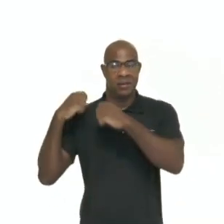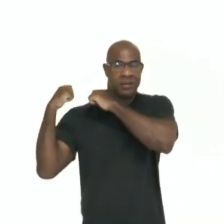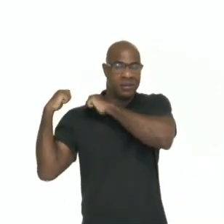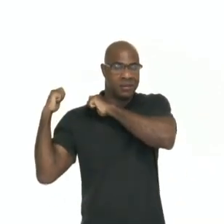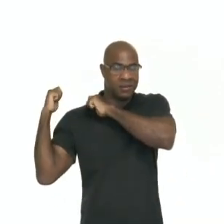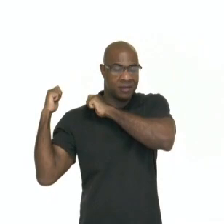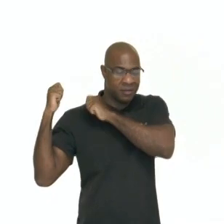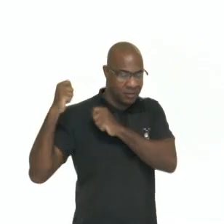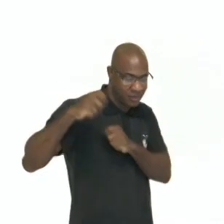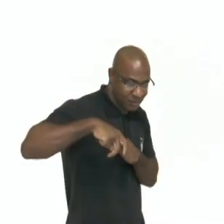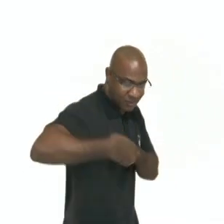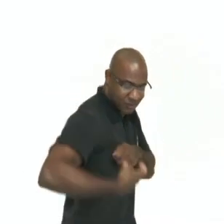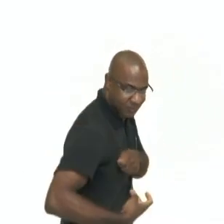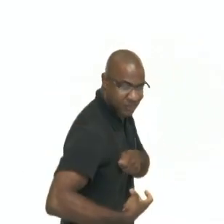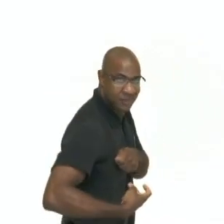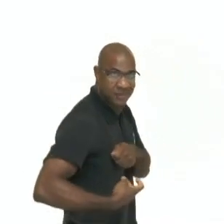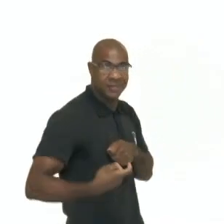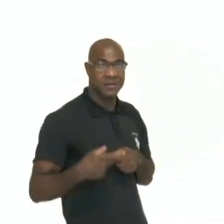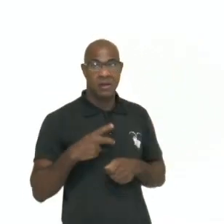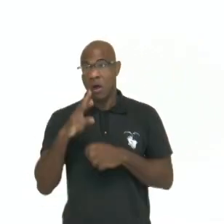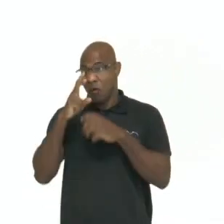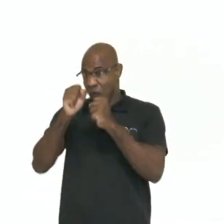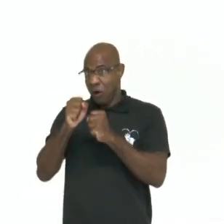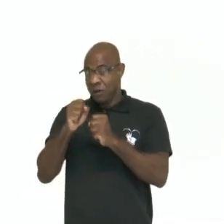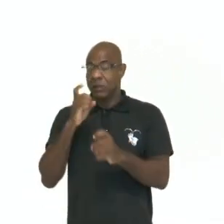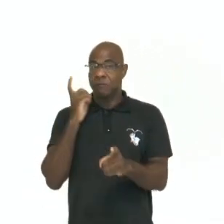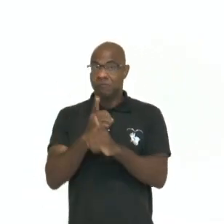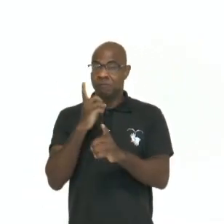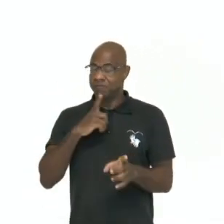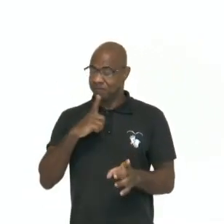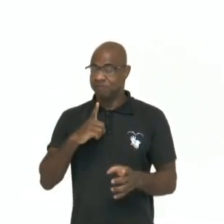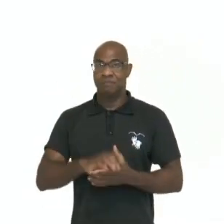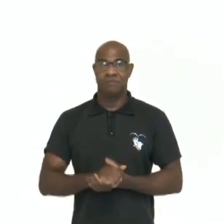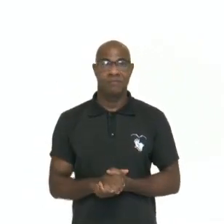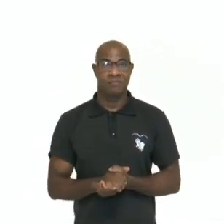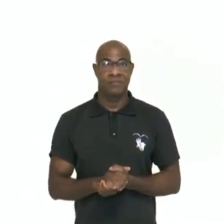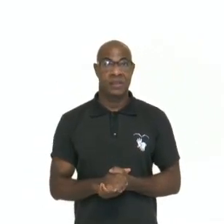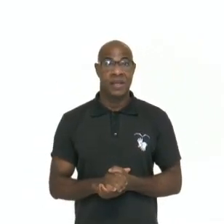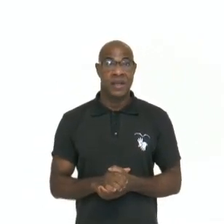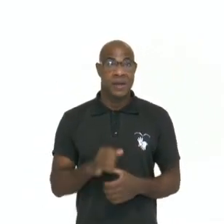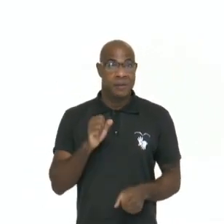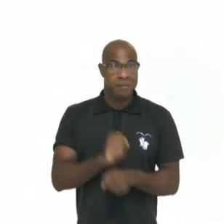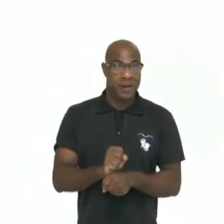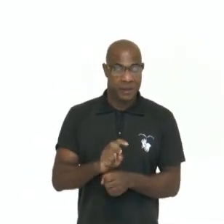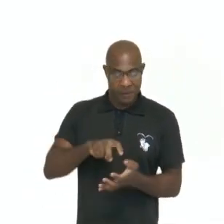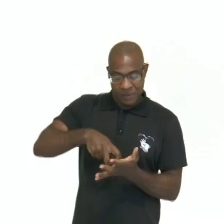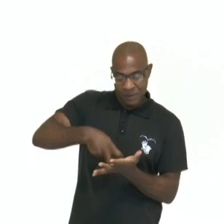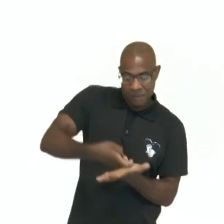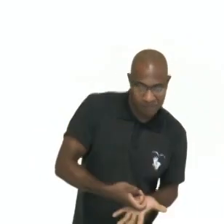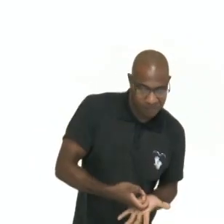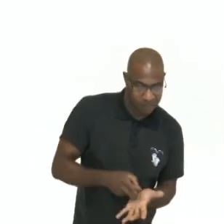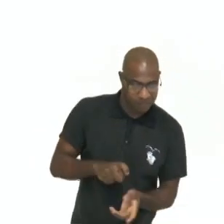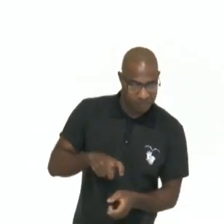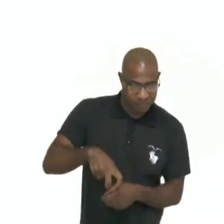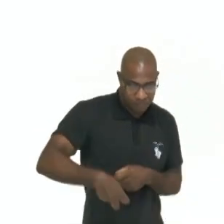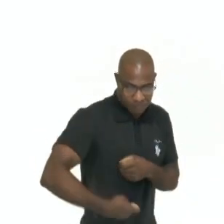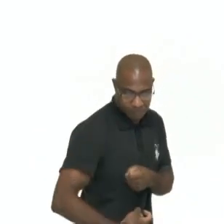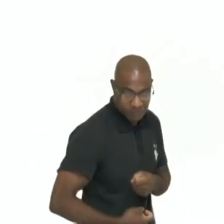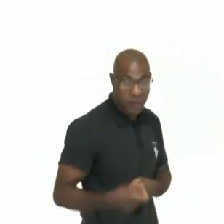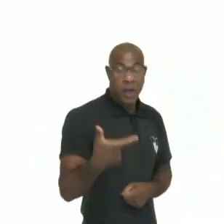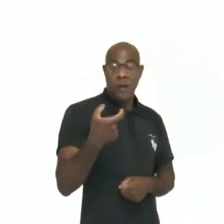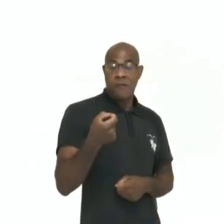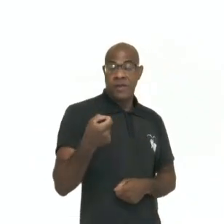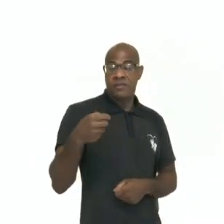chão, com velocidade, força e controle. Imobilizar o adversário por 20